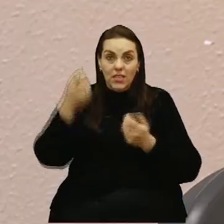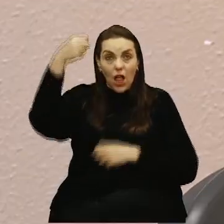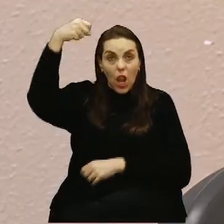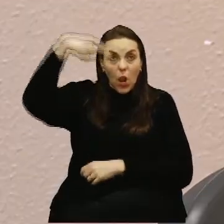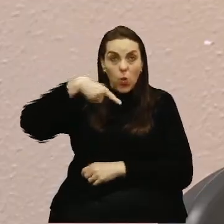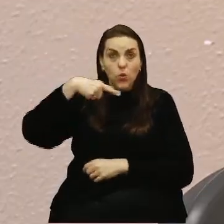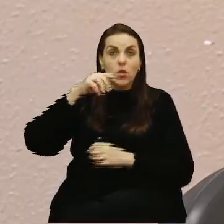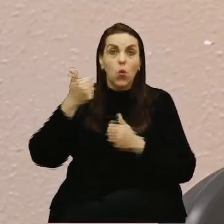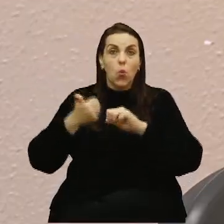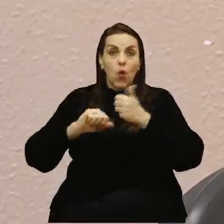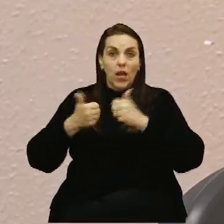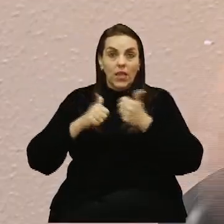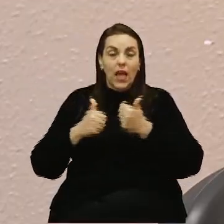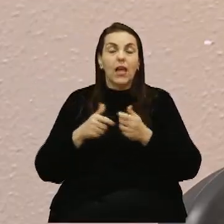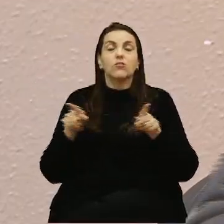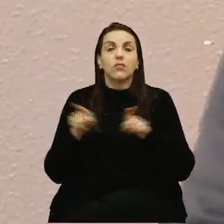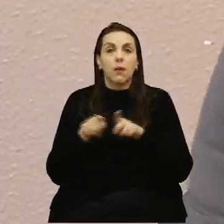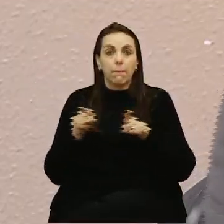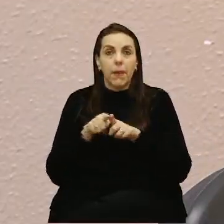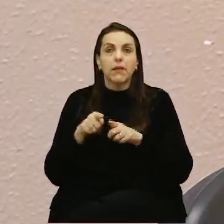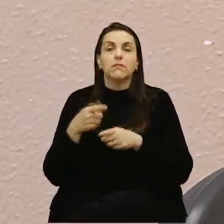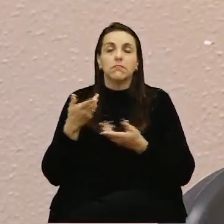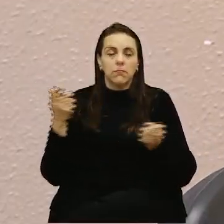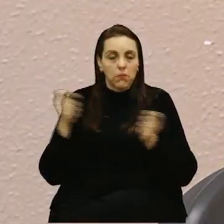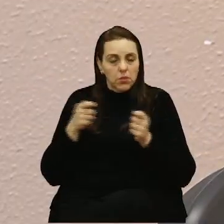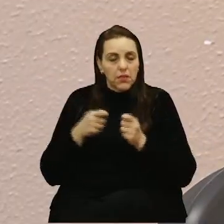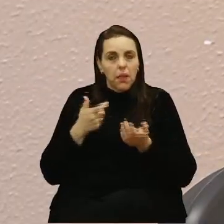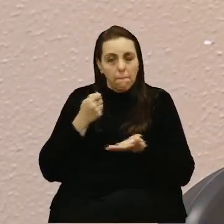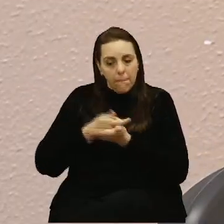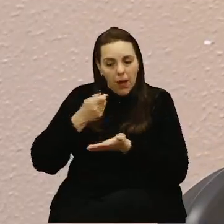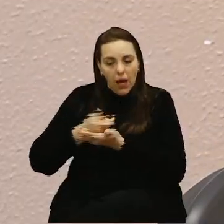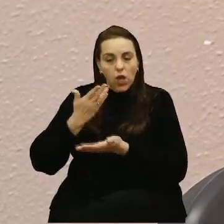qualidade e luz acessível para todas as pessoas, como